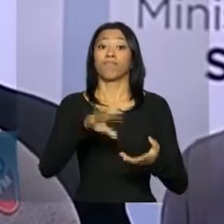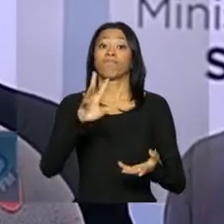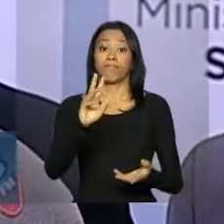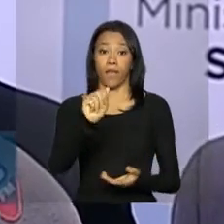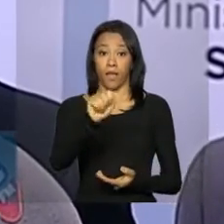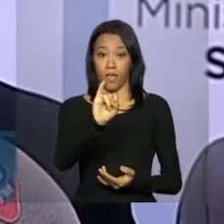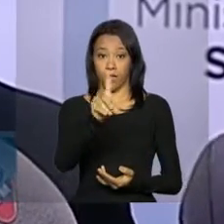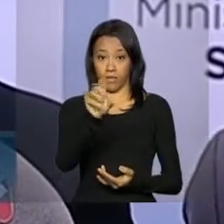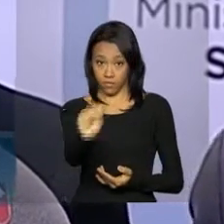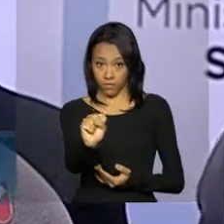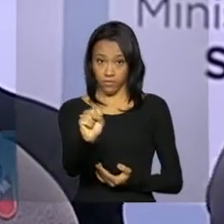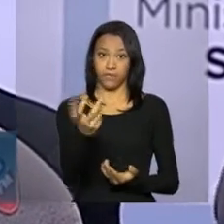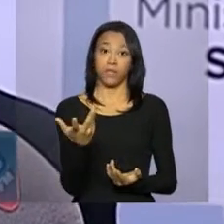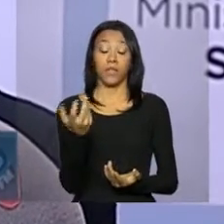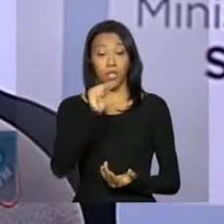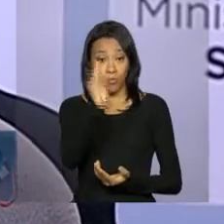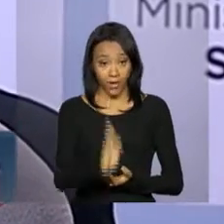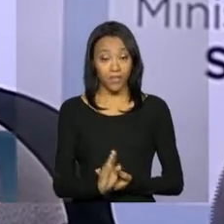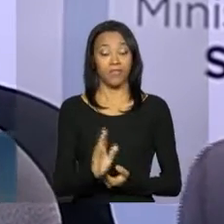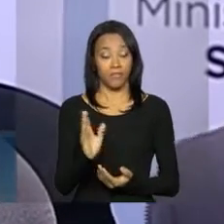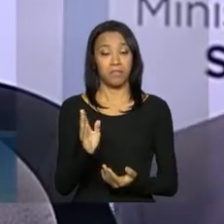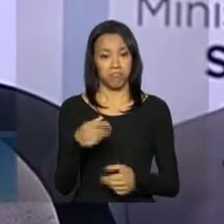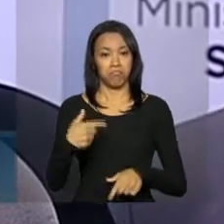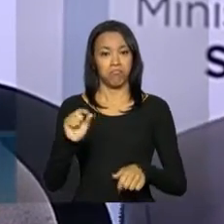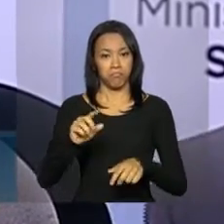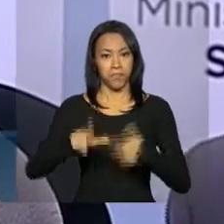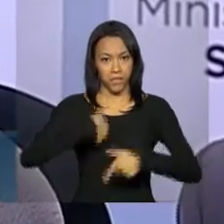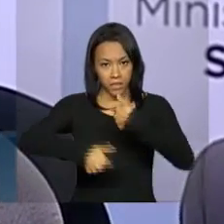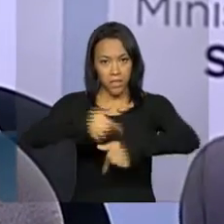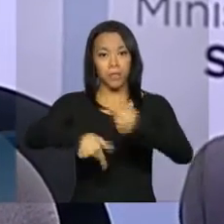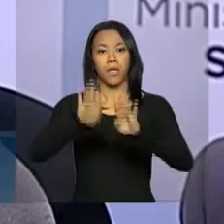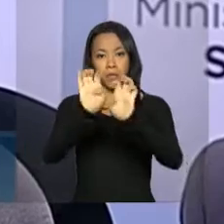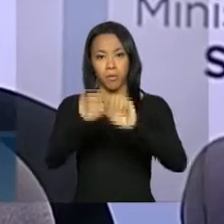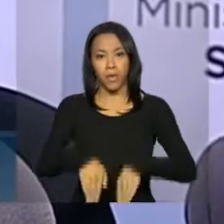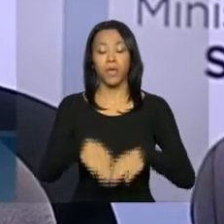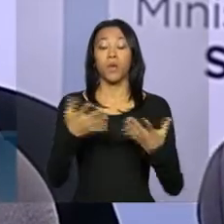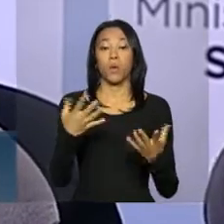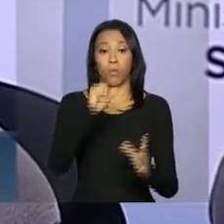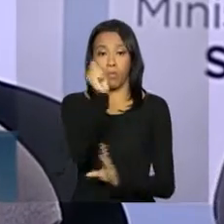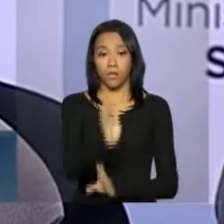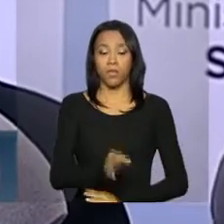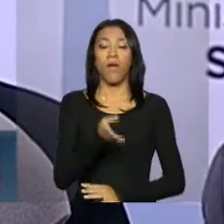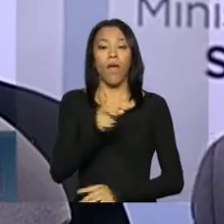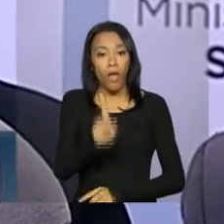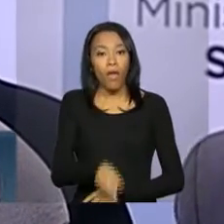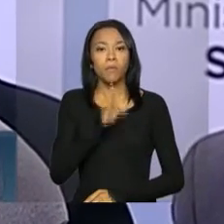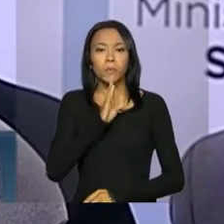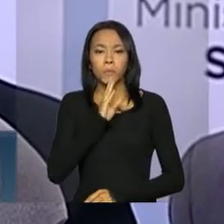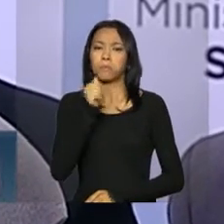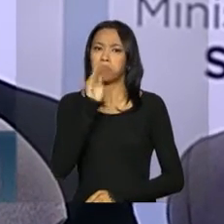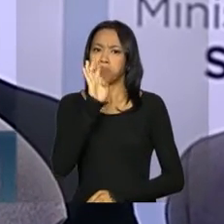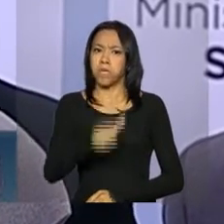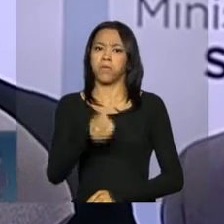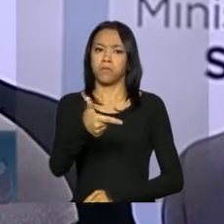vem fazendo bem o seu dever de casa. O Brasil é reconhecido mundialmente como um país que